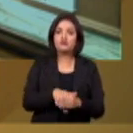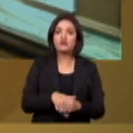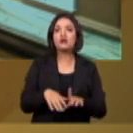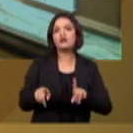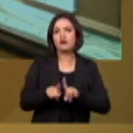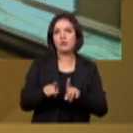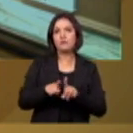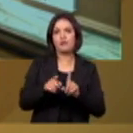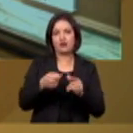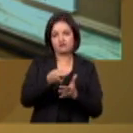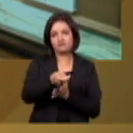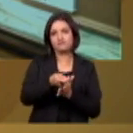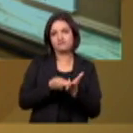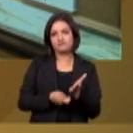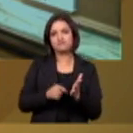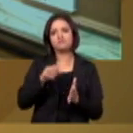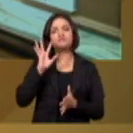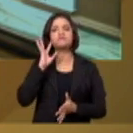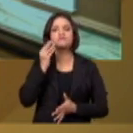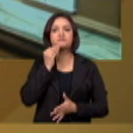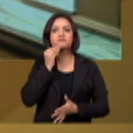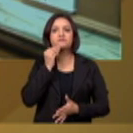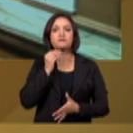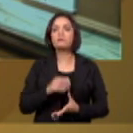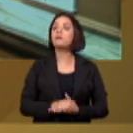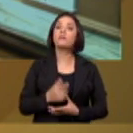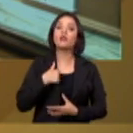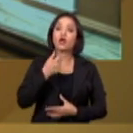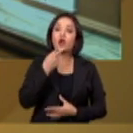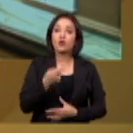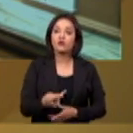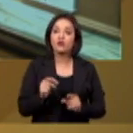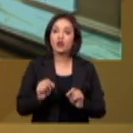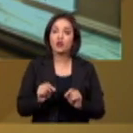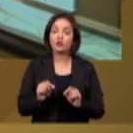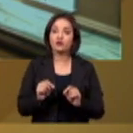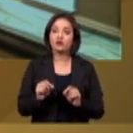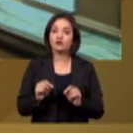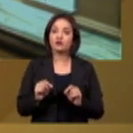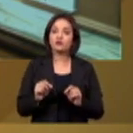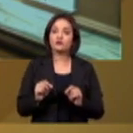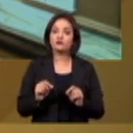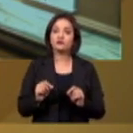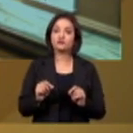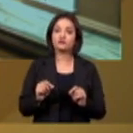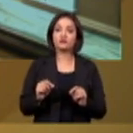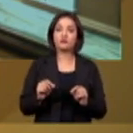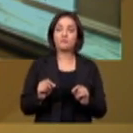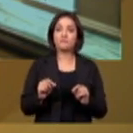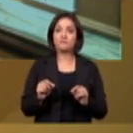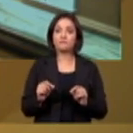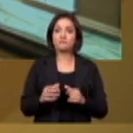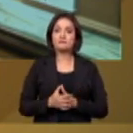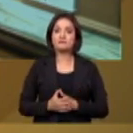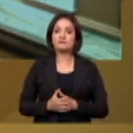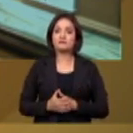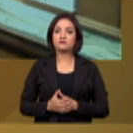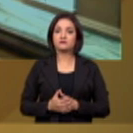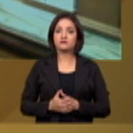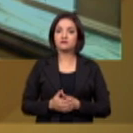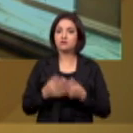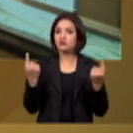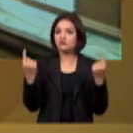relatado por você lência presidente pescadinha a imposição